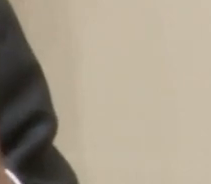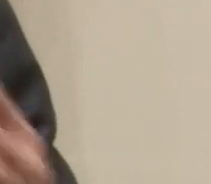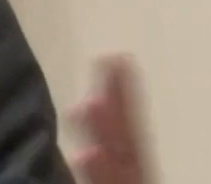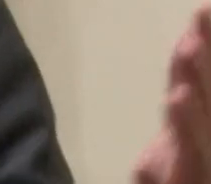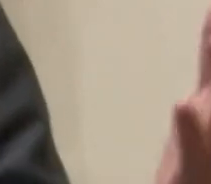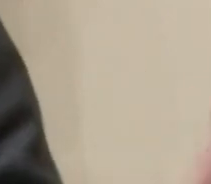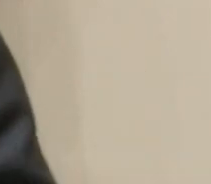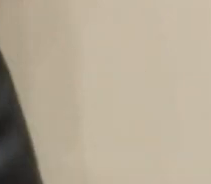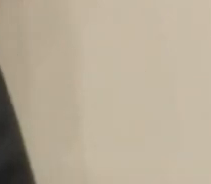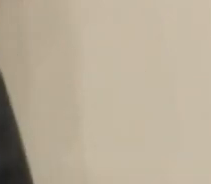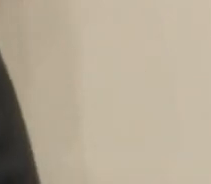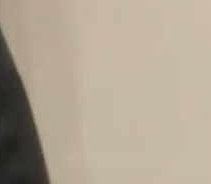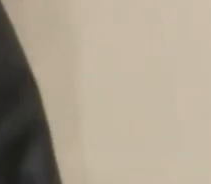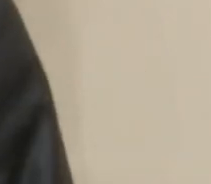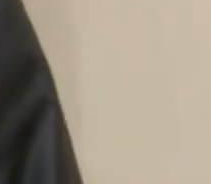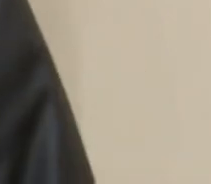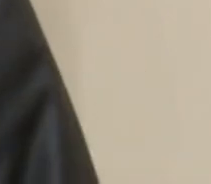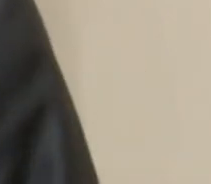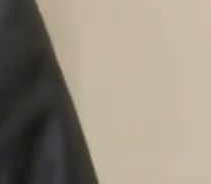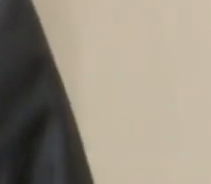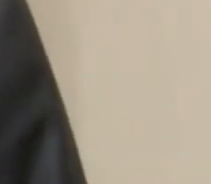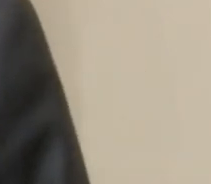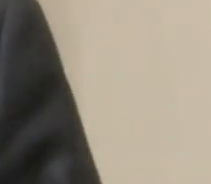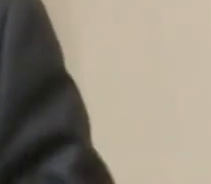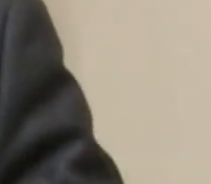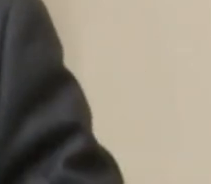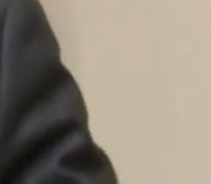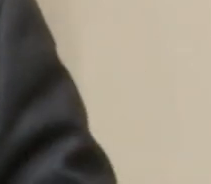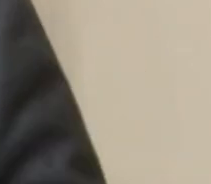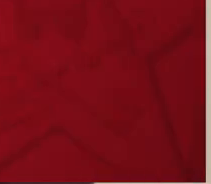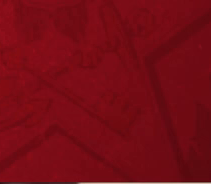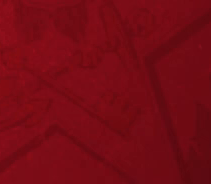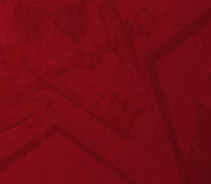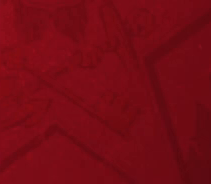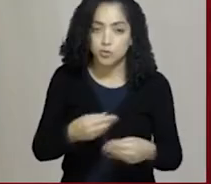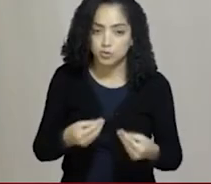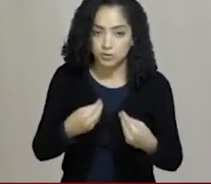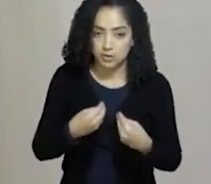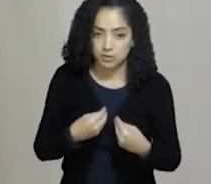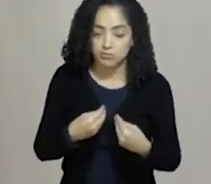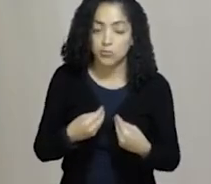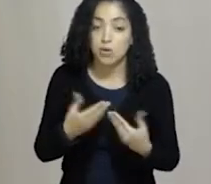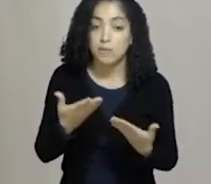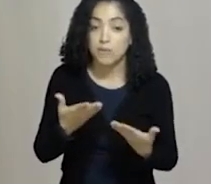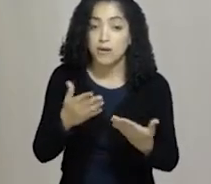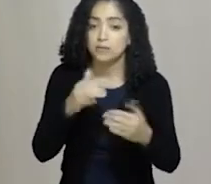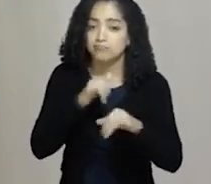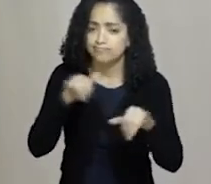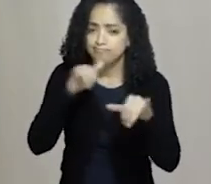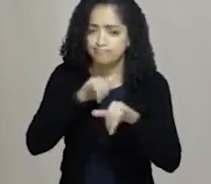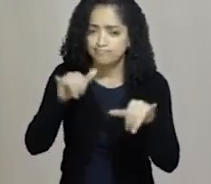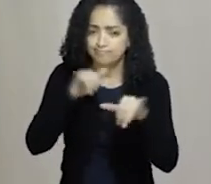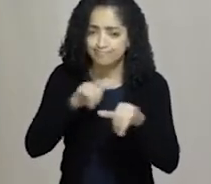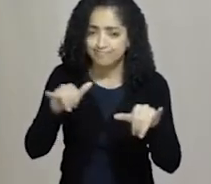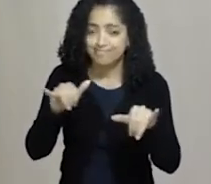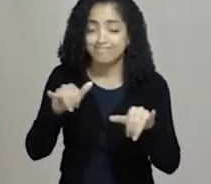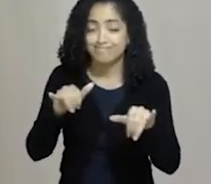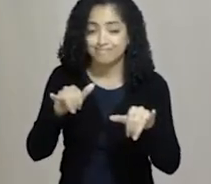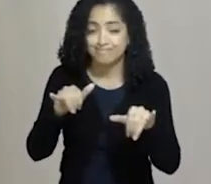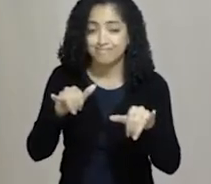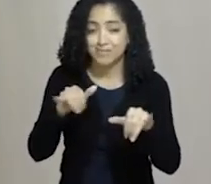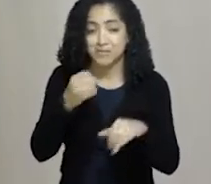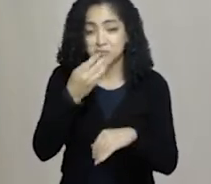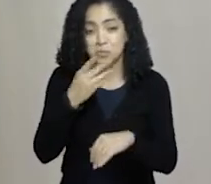que retira a agência da Receita Federal do município de Concórdia Quero trazer uma notícia nada agradável para